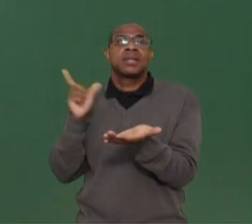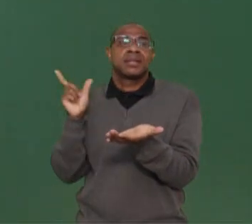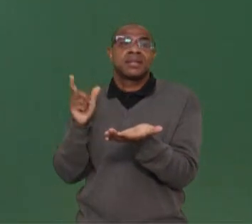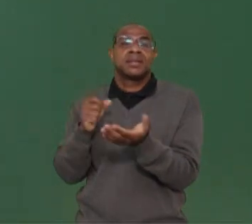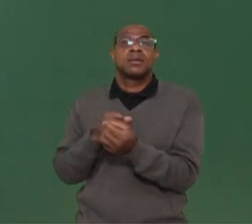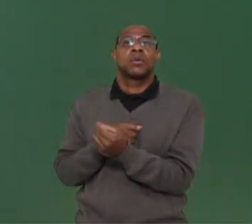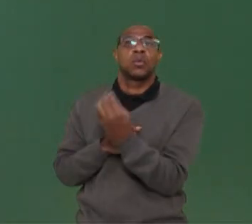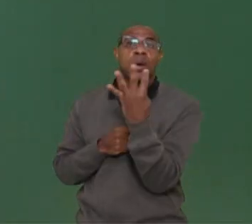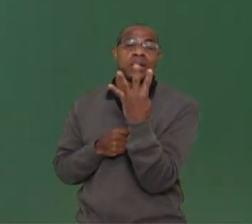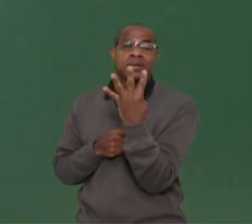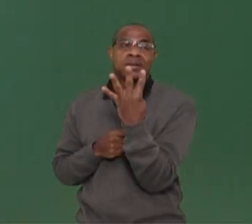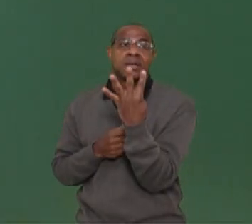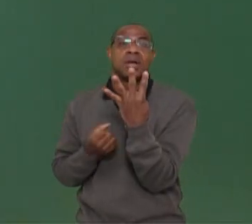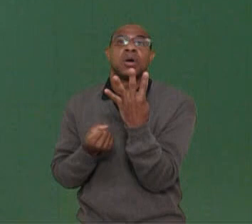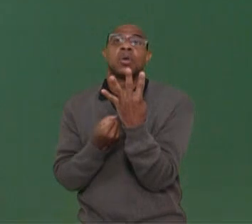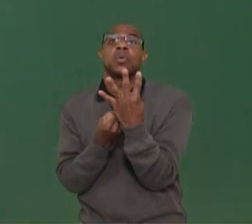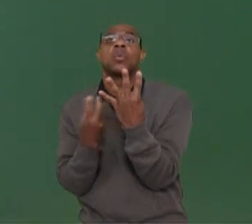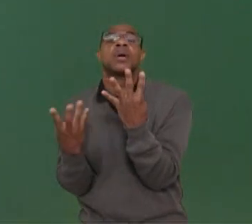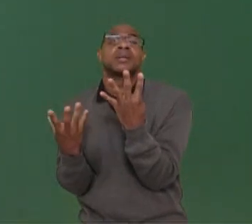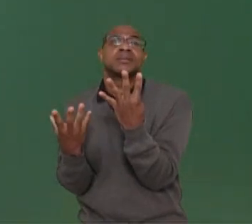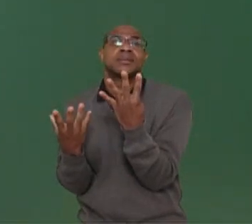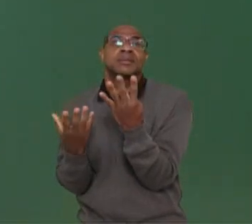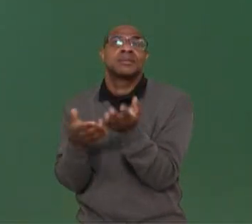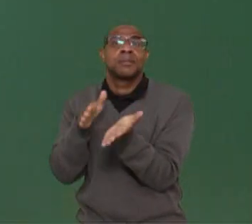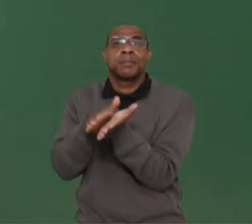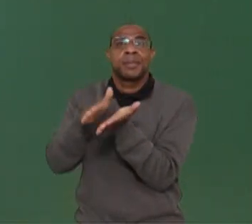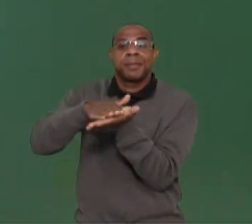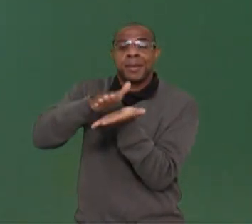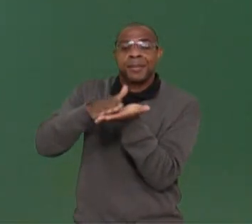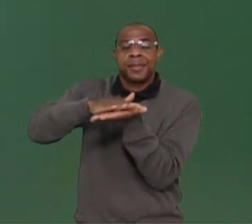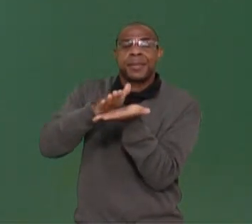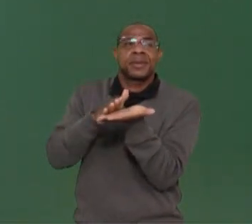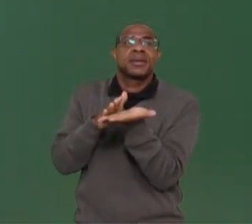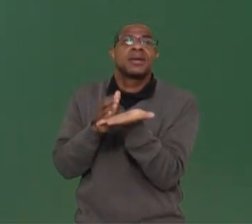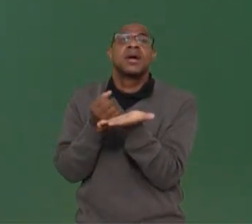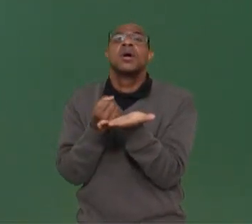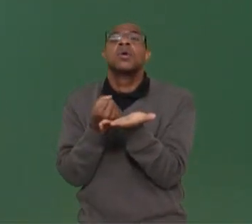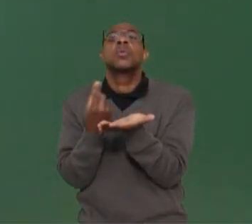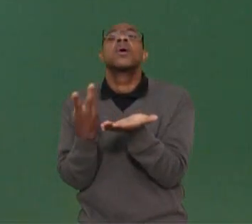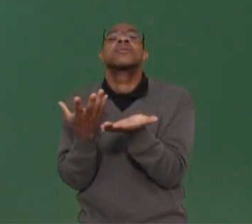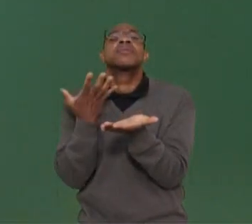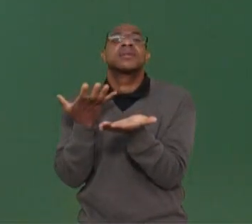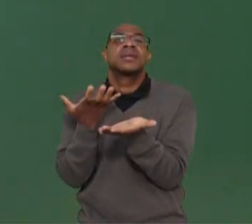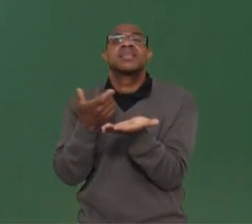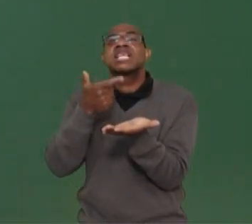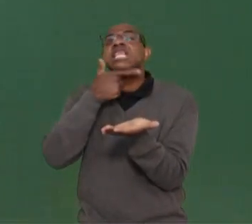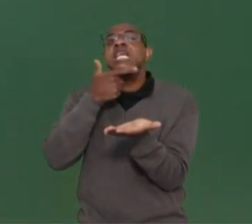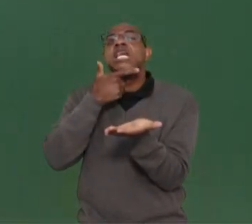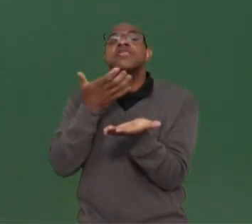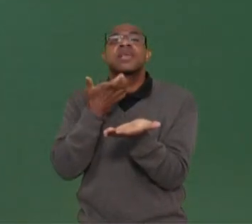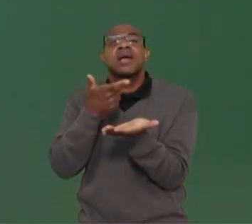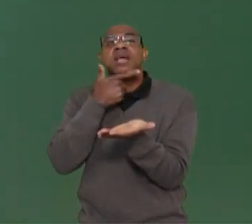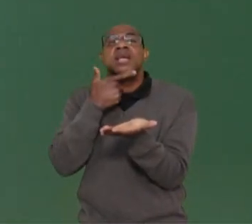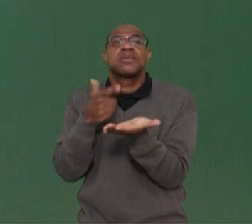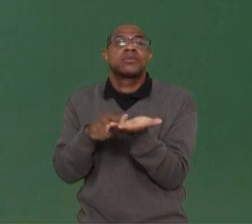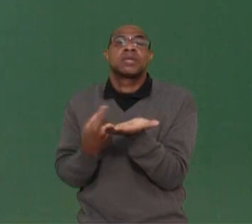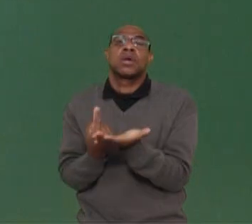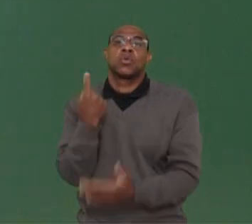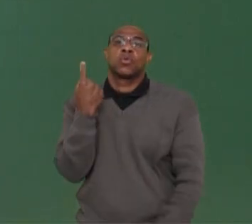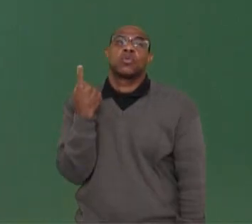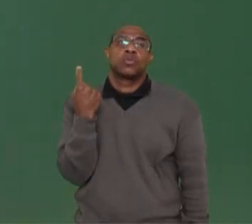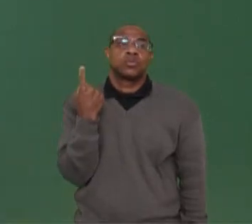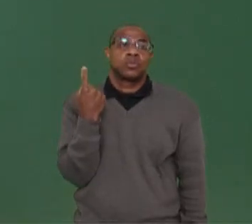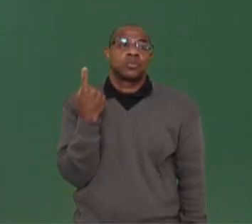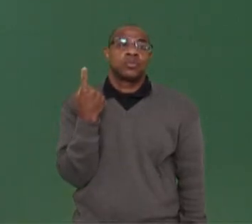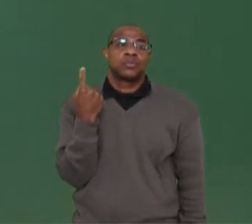Num total de quantas opções de queijo? Quantas opções que eu quero? Que no caso é a opção do queijo. Uma opção só. Então